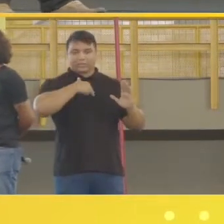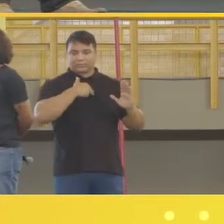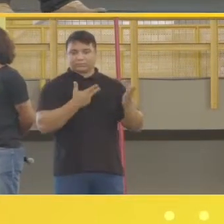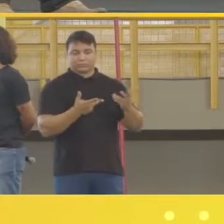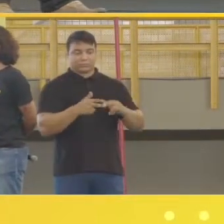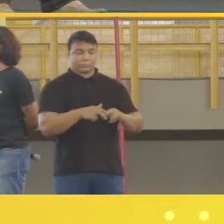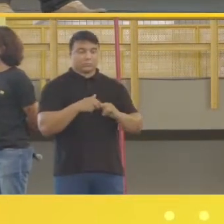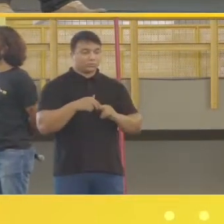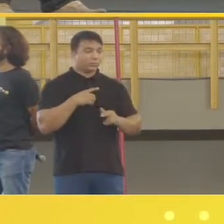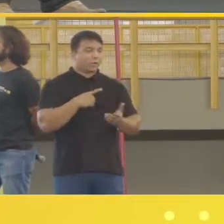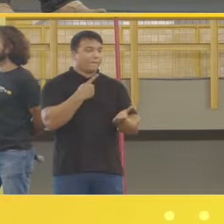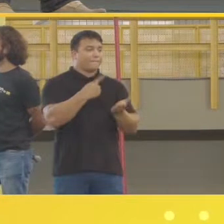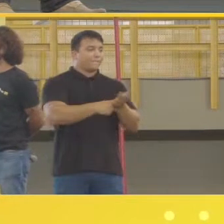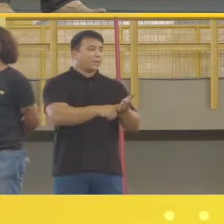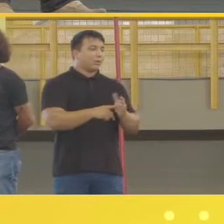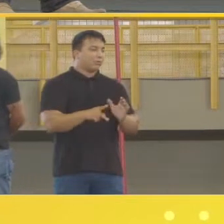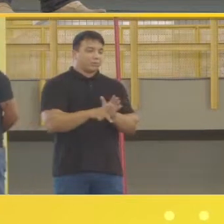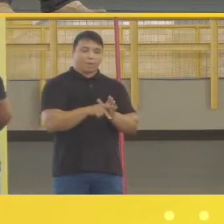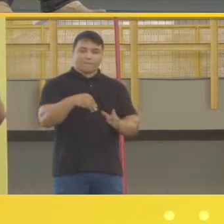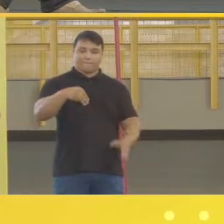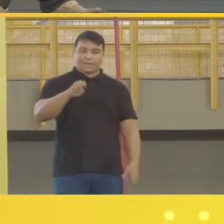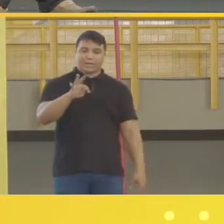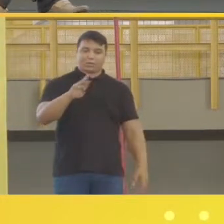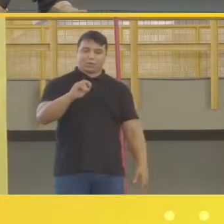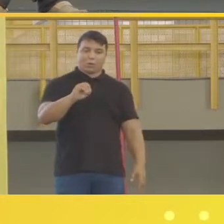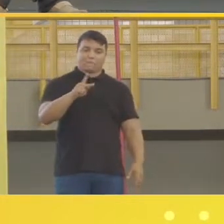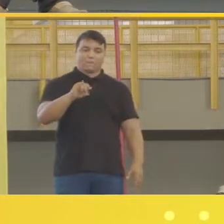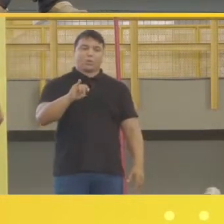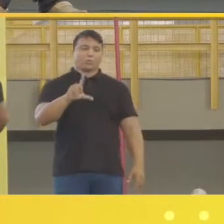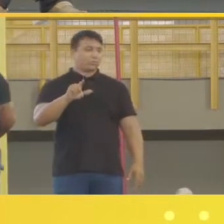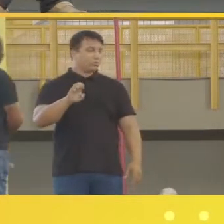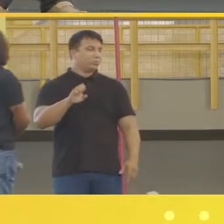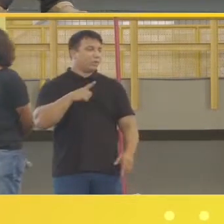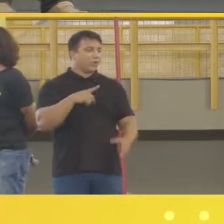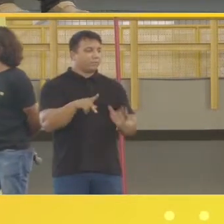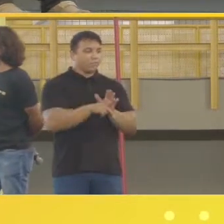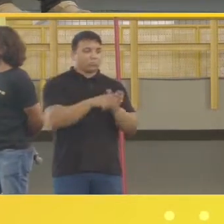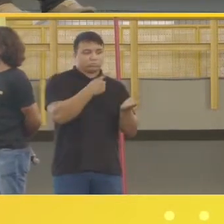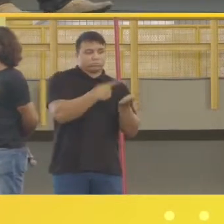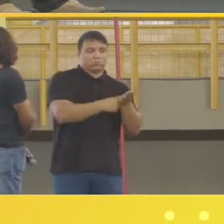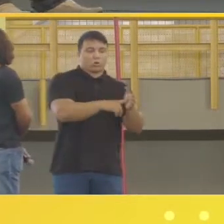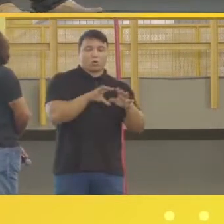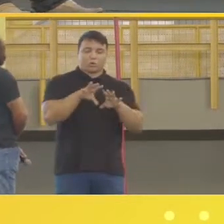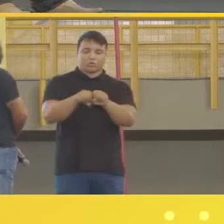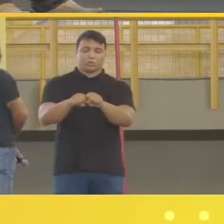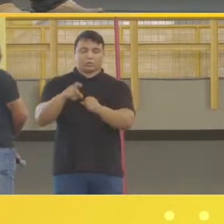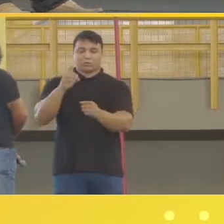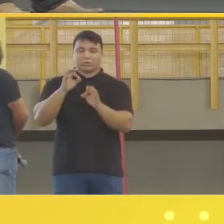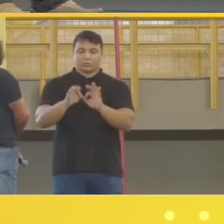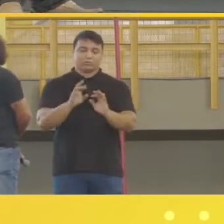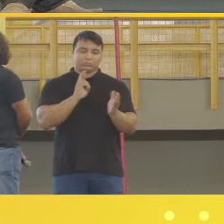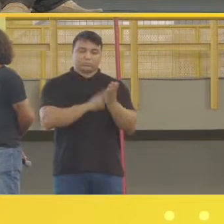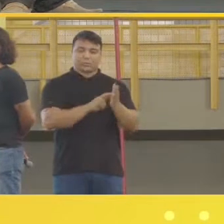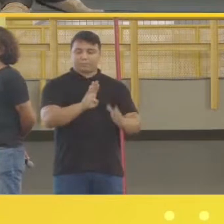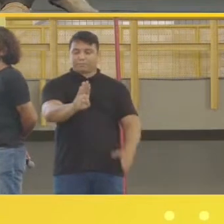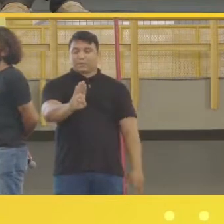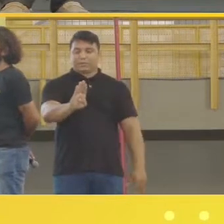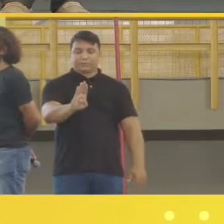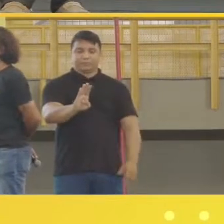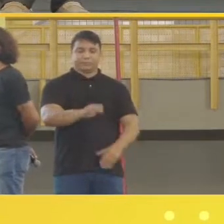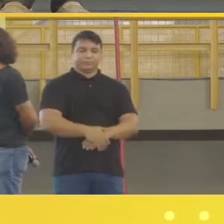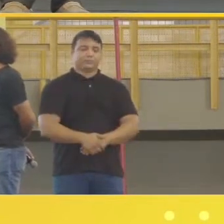aí o pacto metropolitano? É a mesma coisa de pacto colonial. Então a alternativa correta, letra B